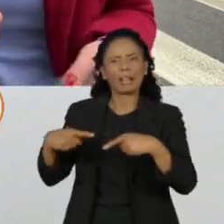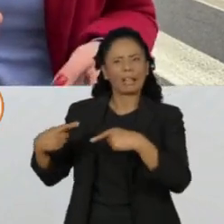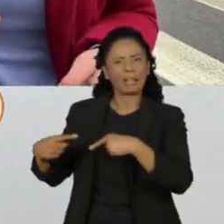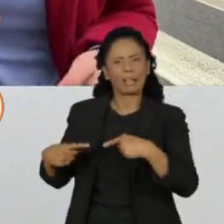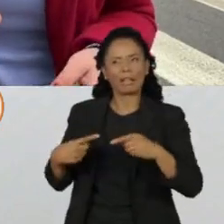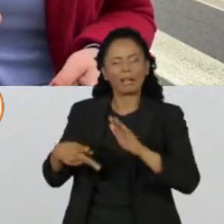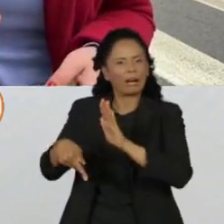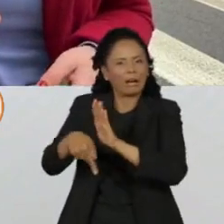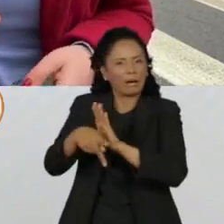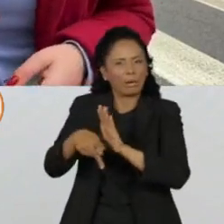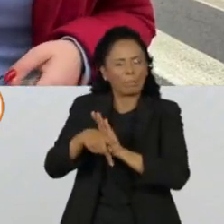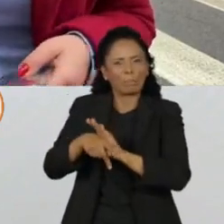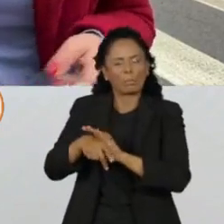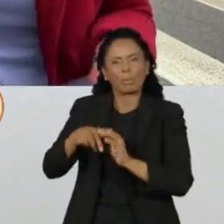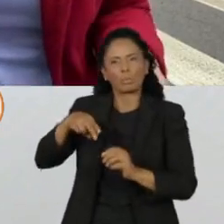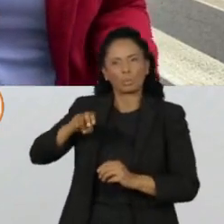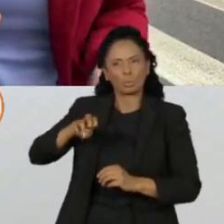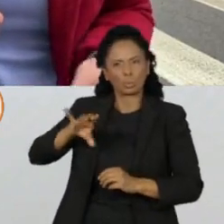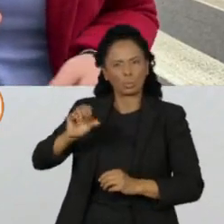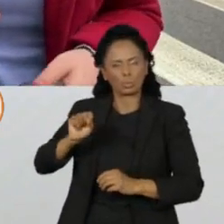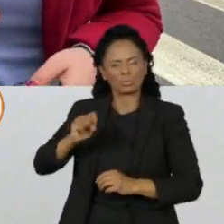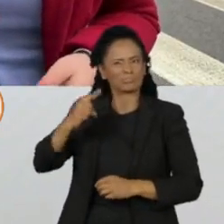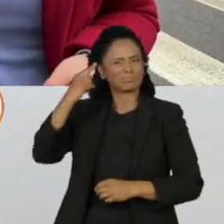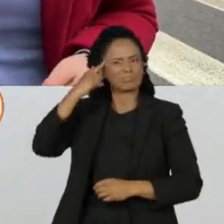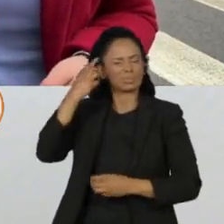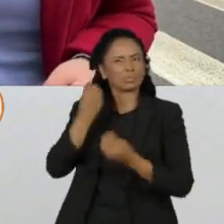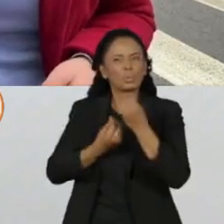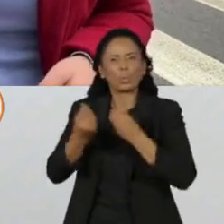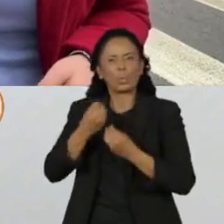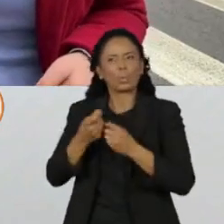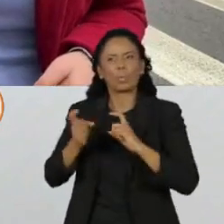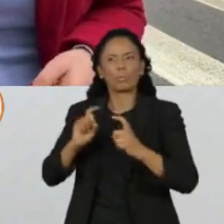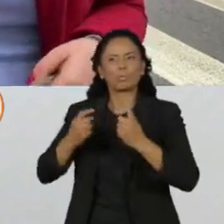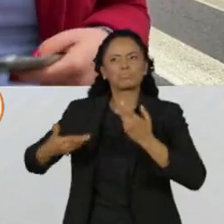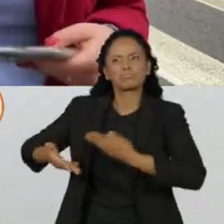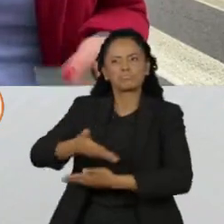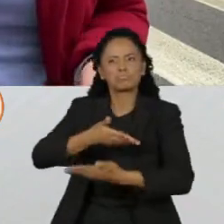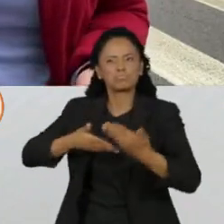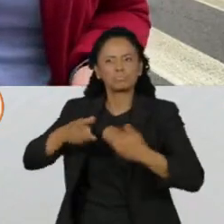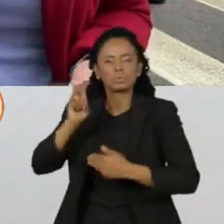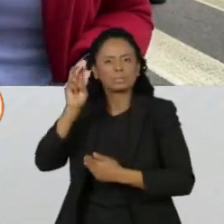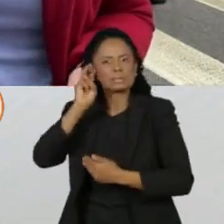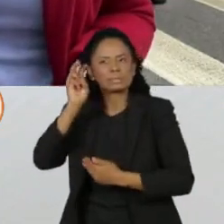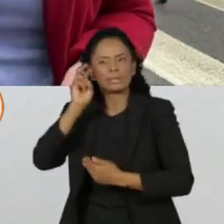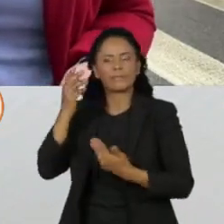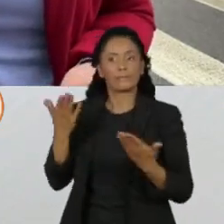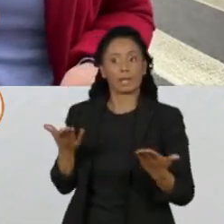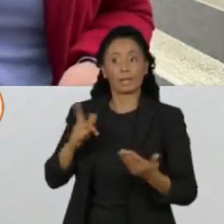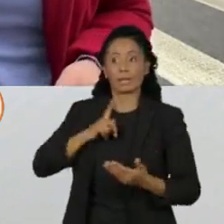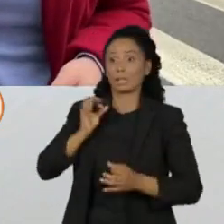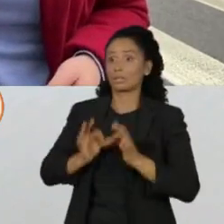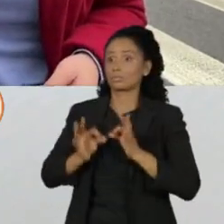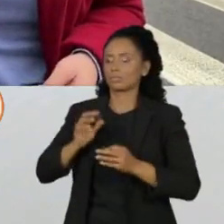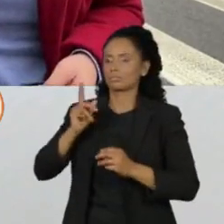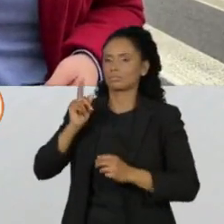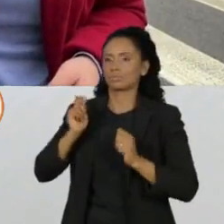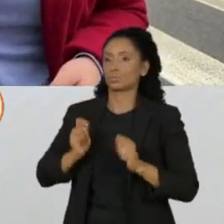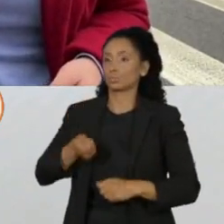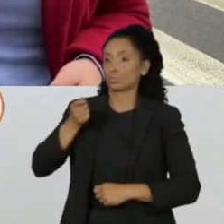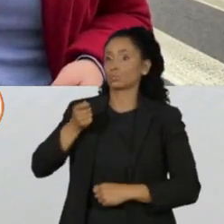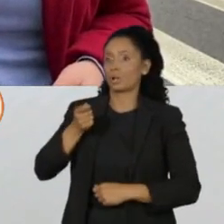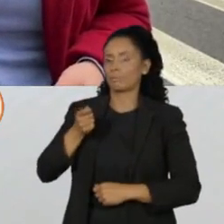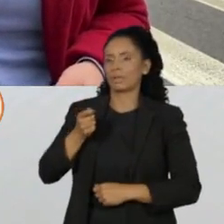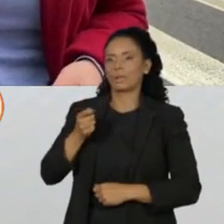Essa discussão sobre a decisão de Nunes Marques tomou toda a pauta da sessão desta quinta-feira. Um julgamento extraordinário foi marcado para amanhã